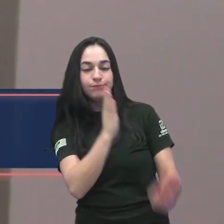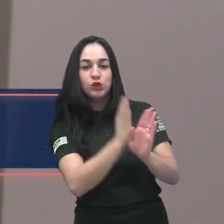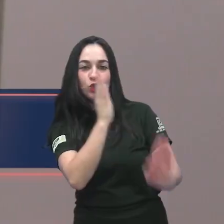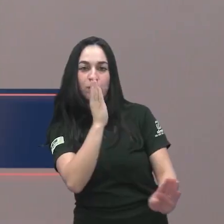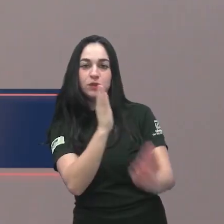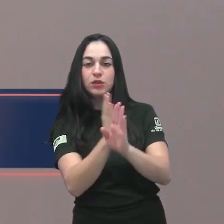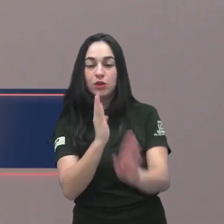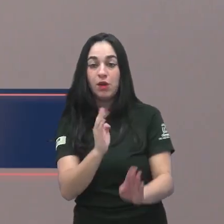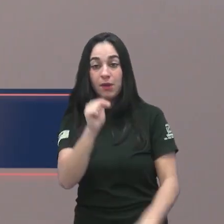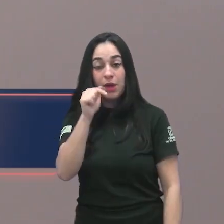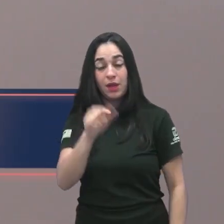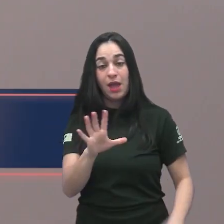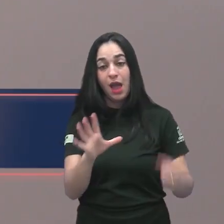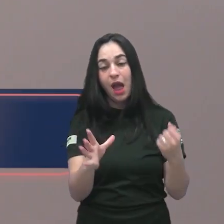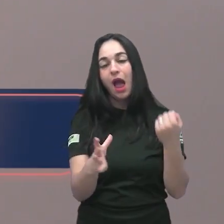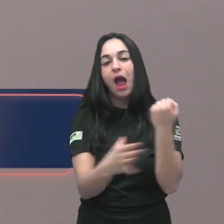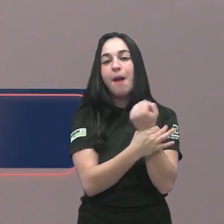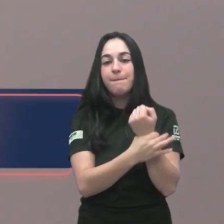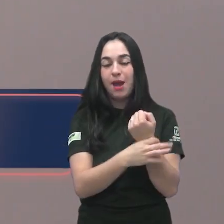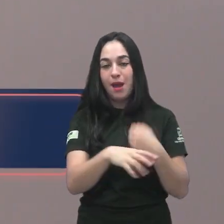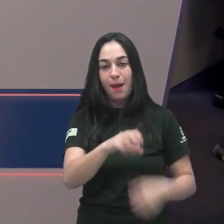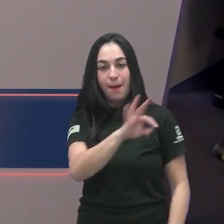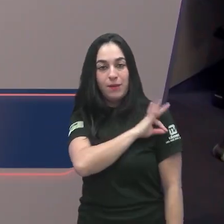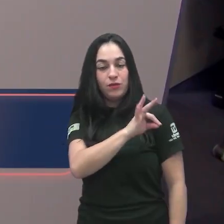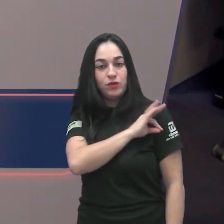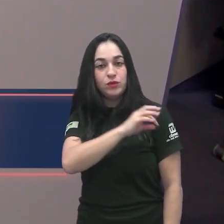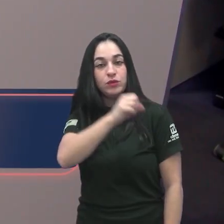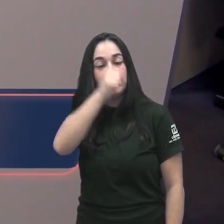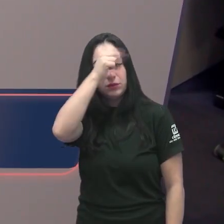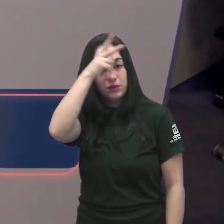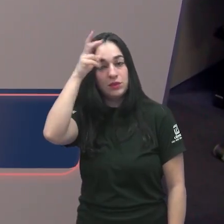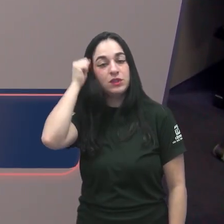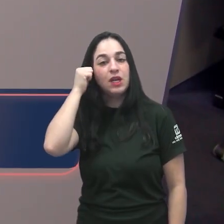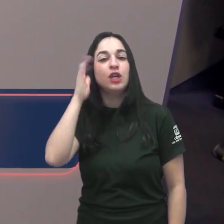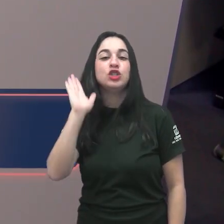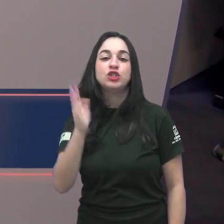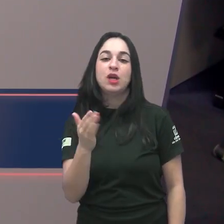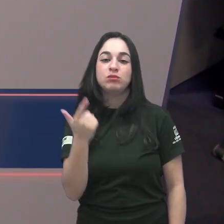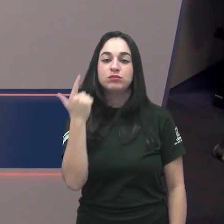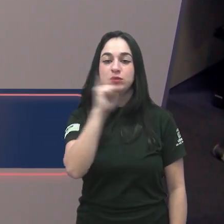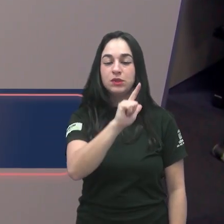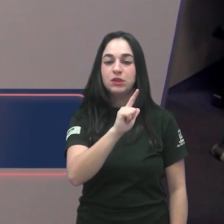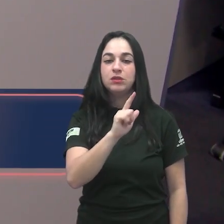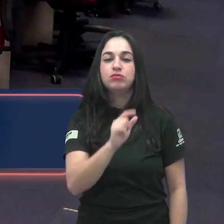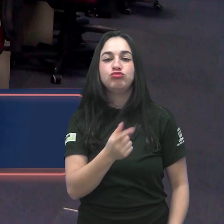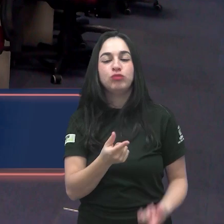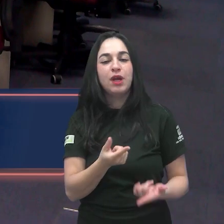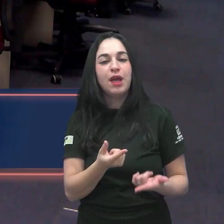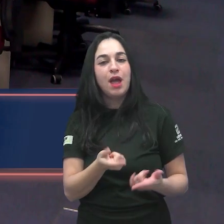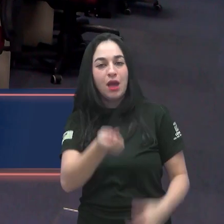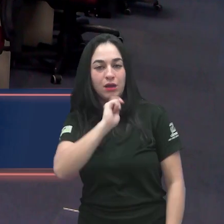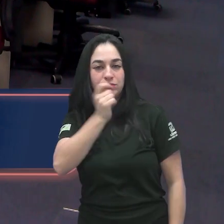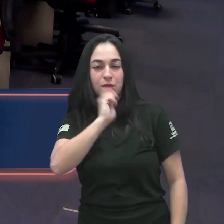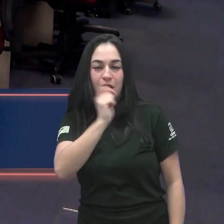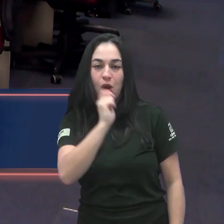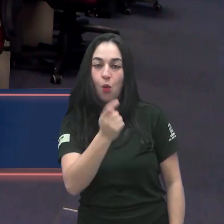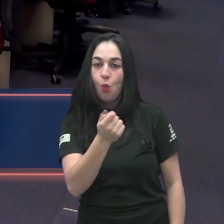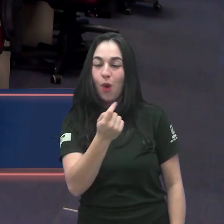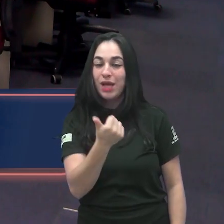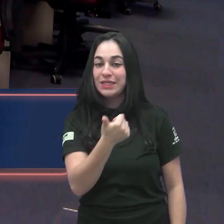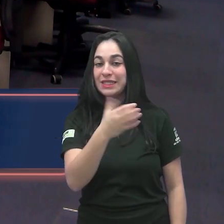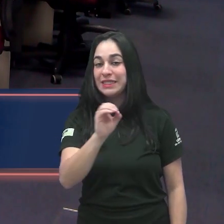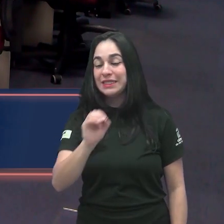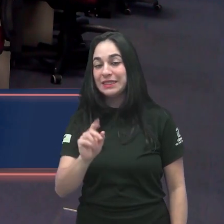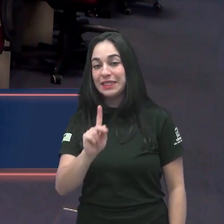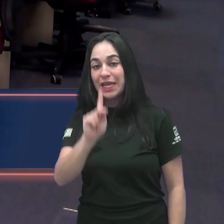neste ano, a Guarda Civil apreendeu 14.700 porções de entorpecentes. Já a Polícia Militar